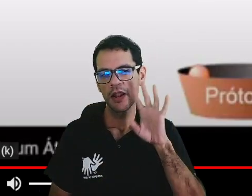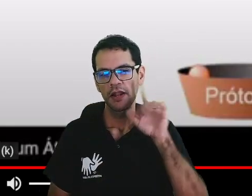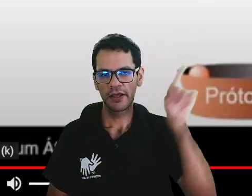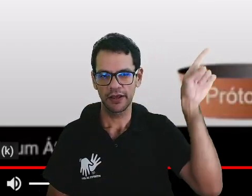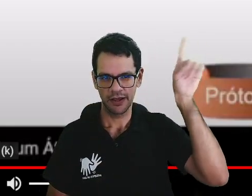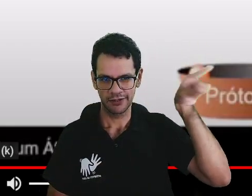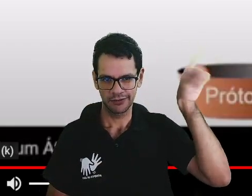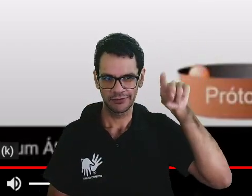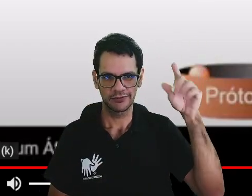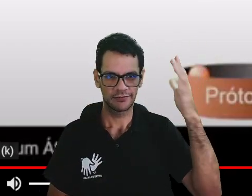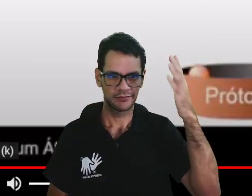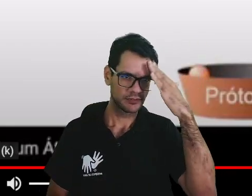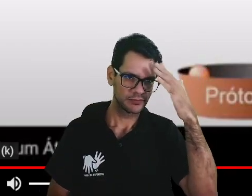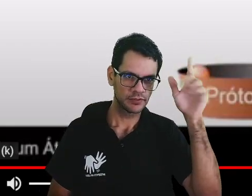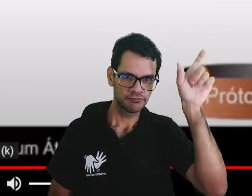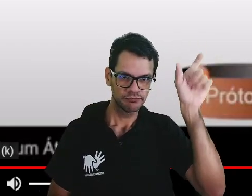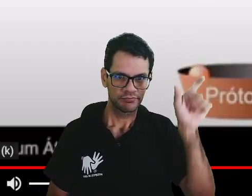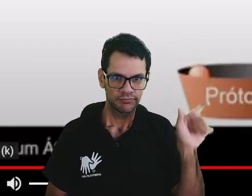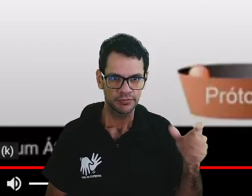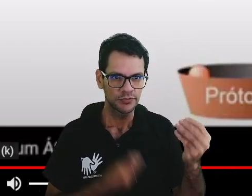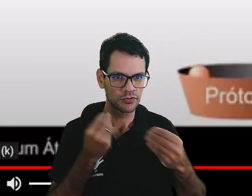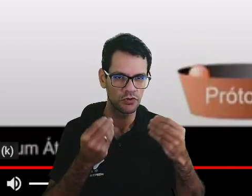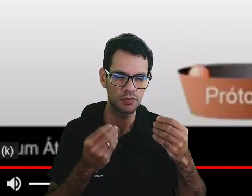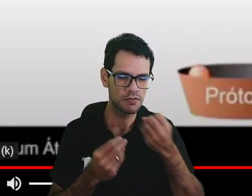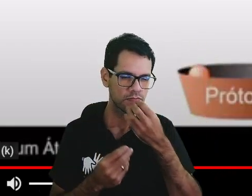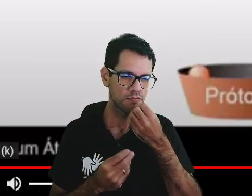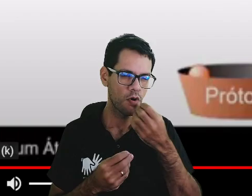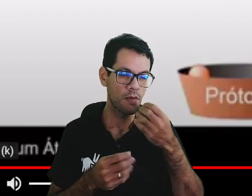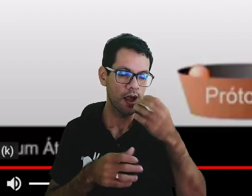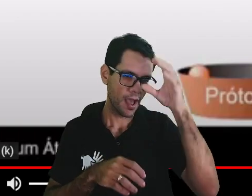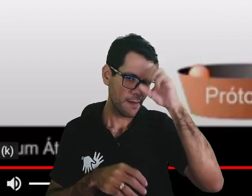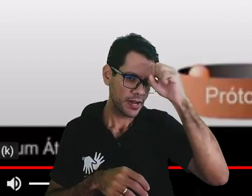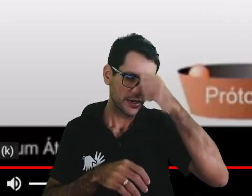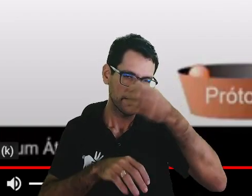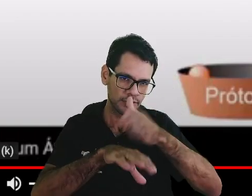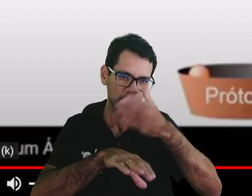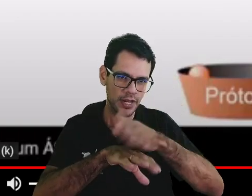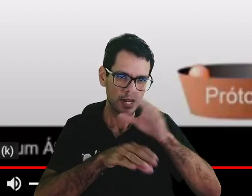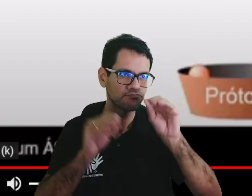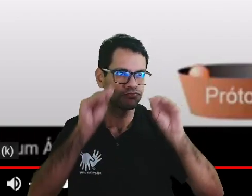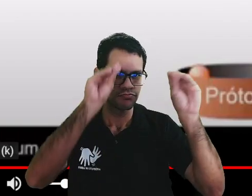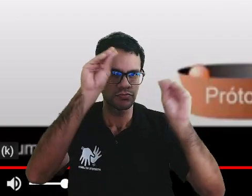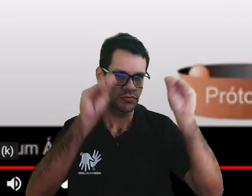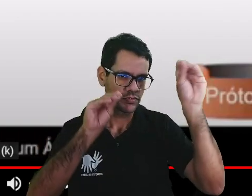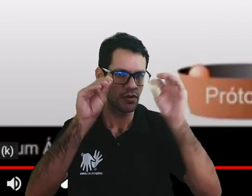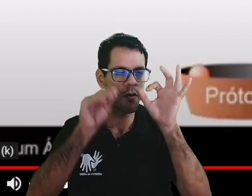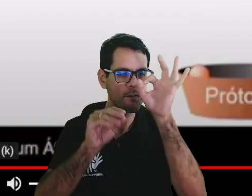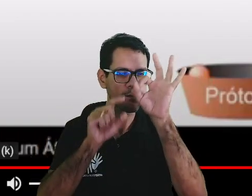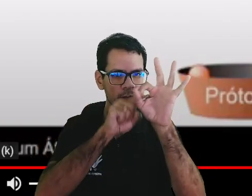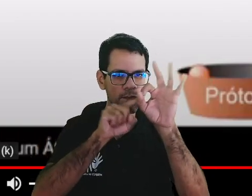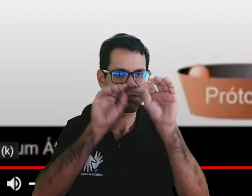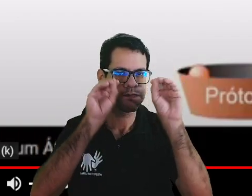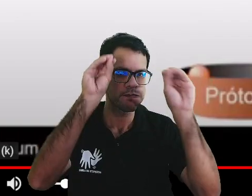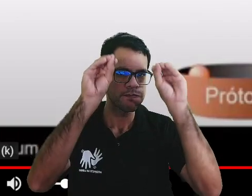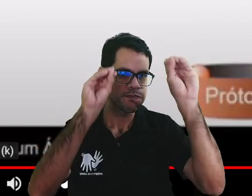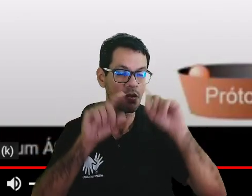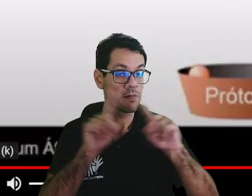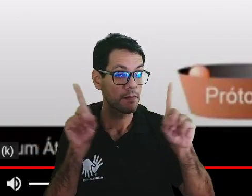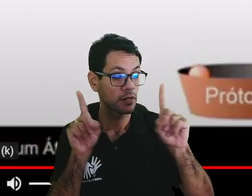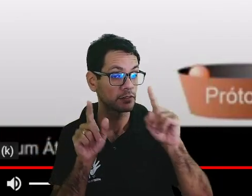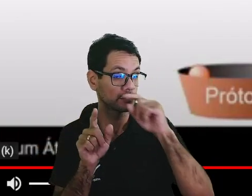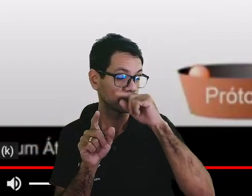gente consegue ver o número de massa, carga resultante, se formou íon, se o átomo está neutro. Só tem esse problema,